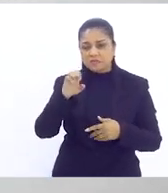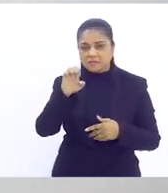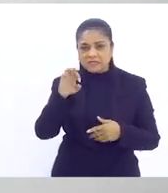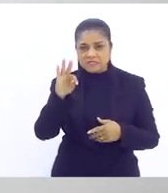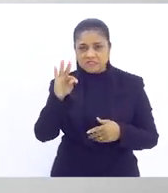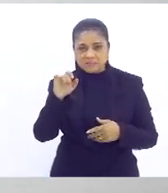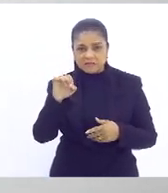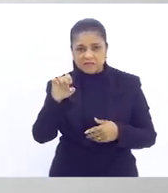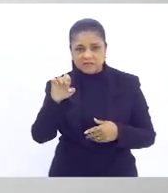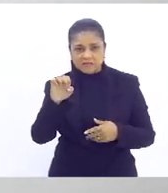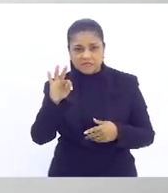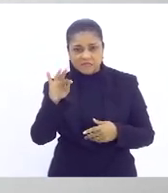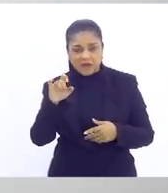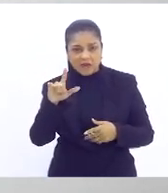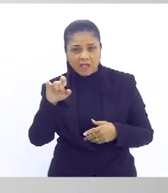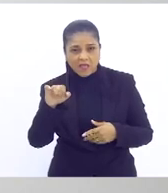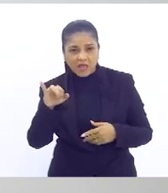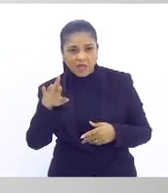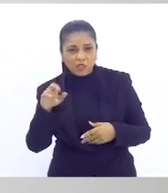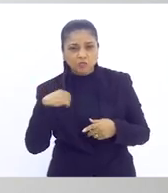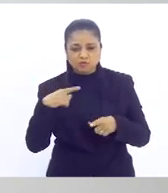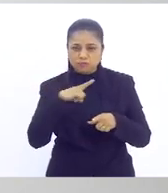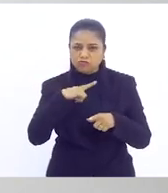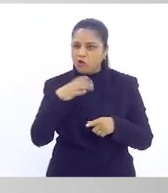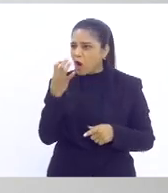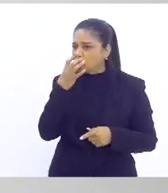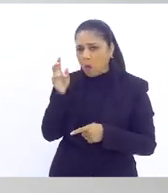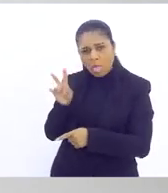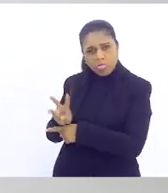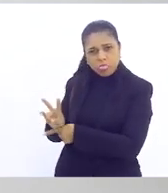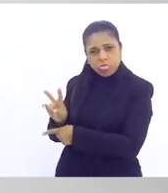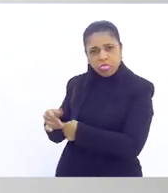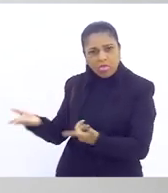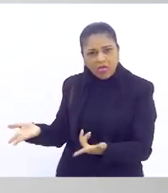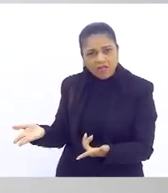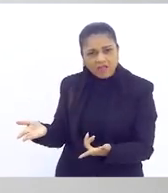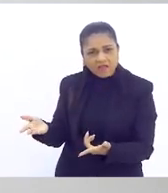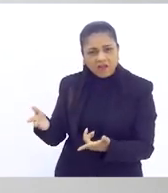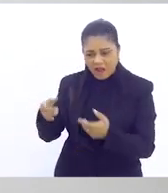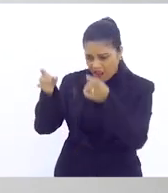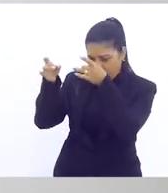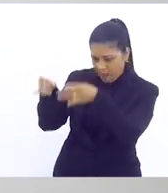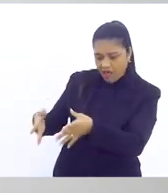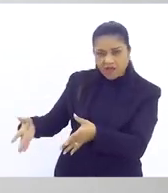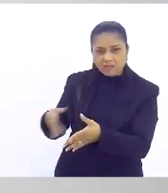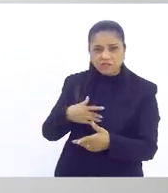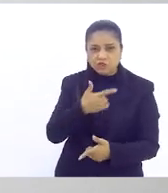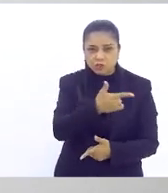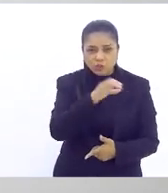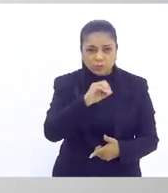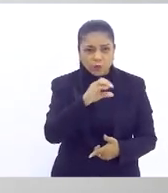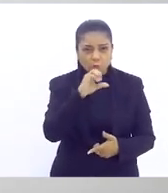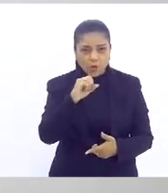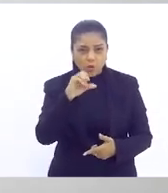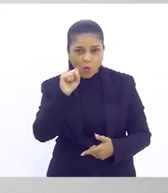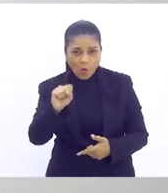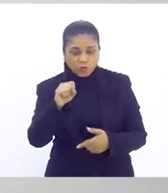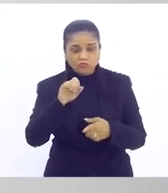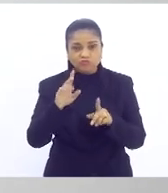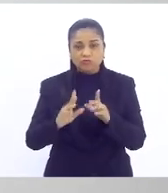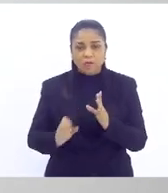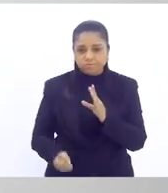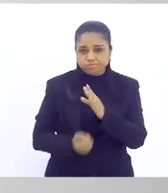e cachorros tomando conta daquilo e em 2008 já estávamos produzindo a p51 inclusive